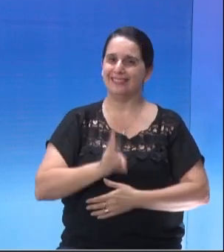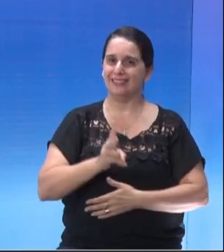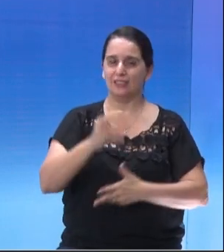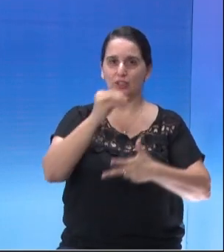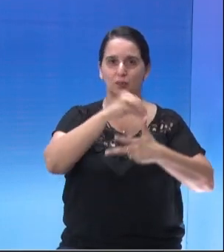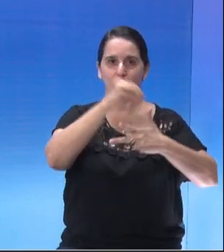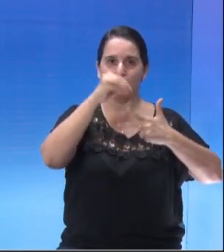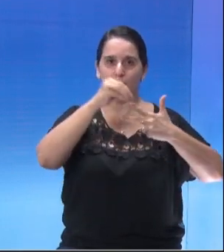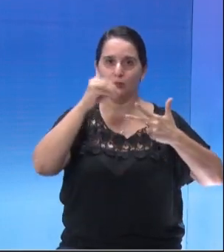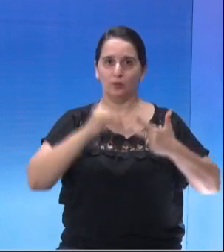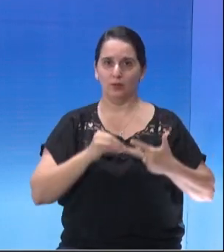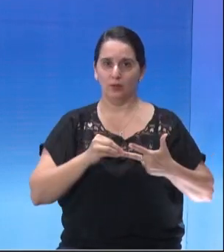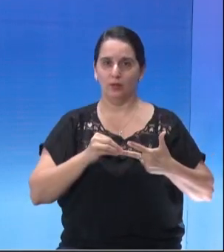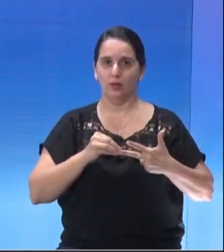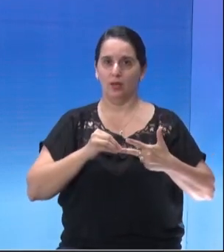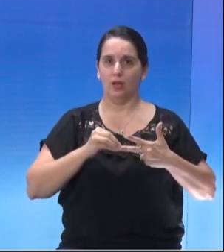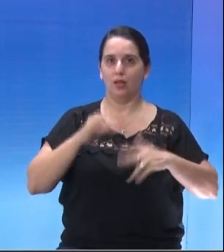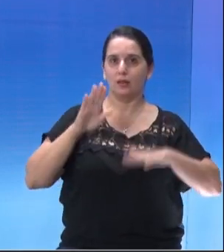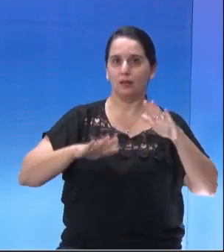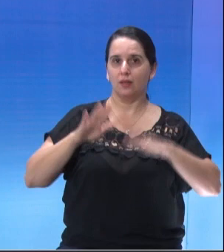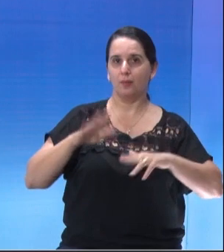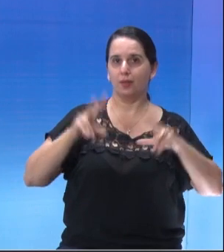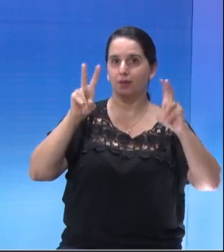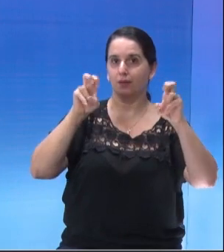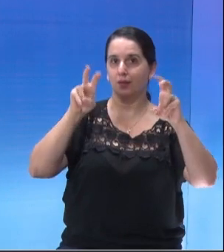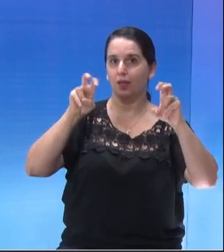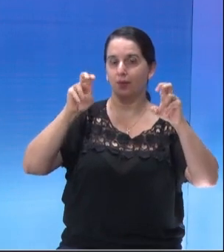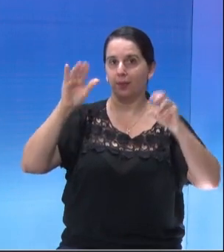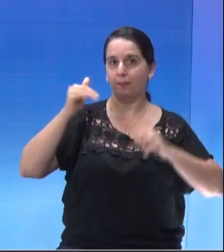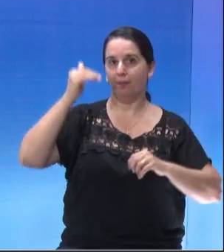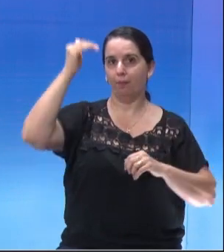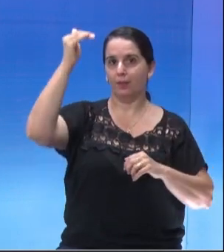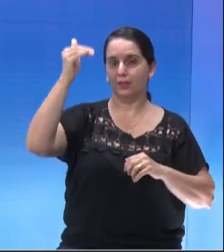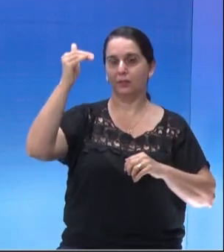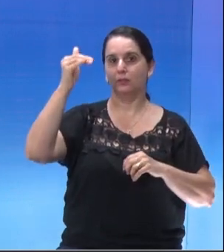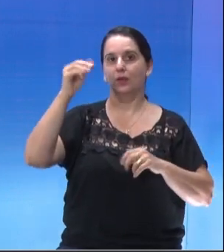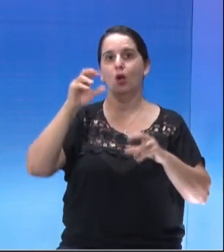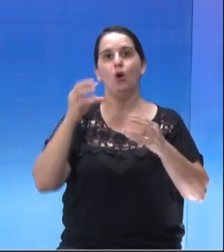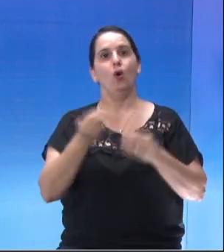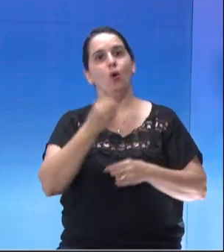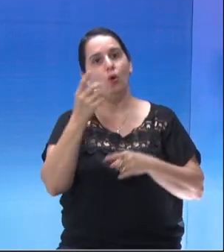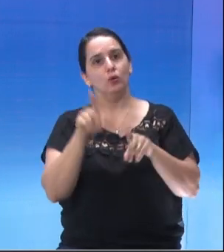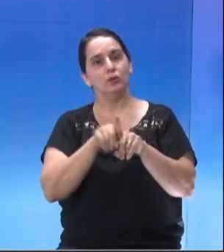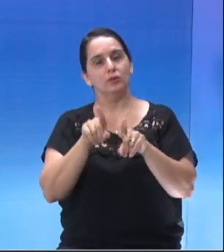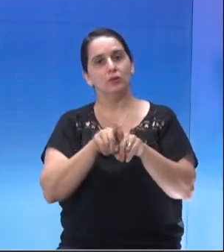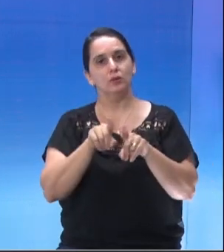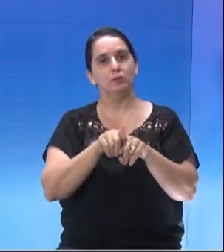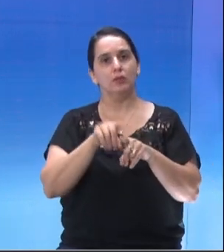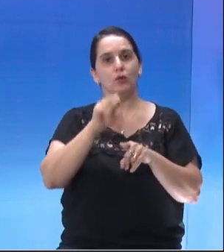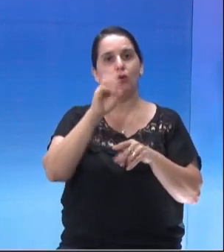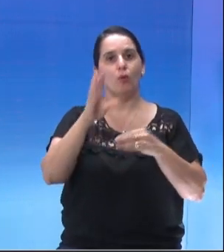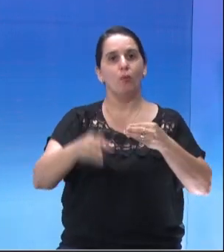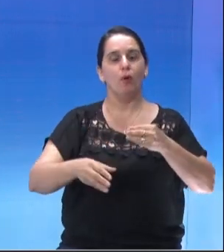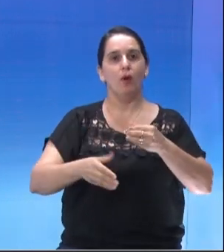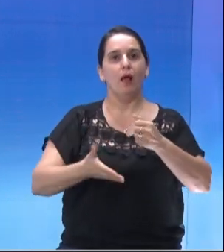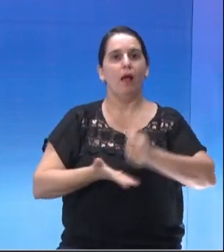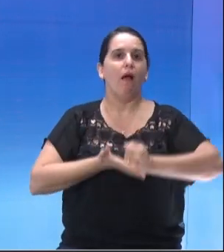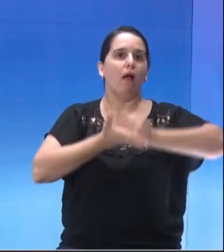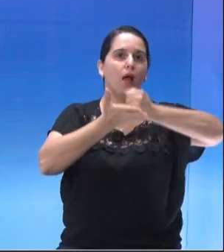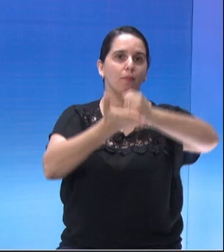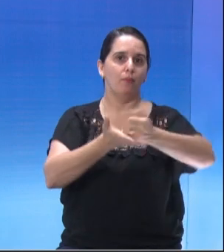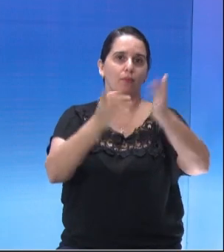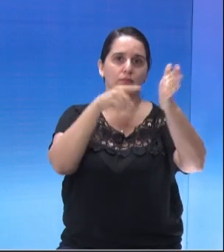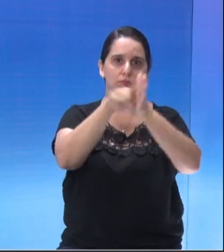Às vezes ele vem como tema principal e às vezes como conteúdo acessório de algumas questões. Então é